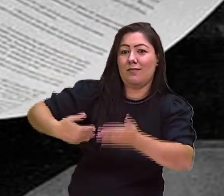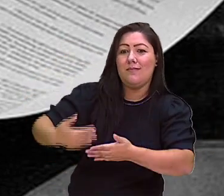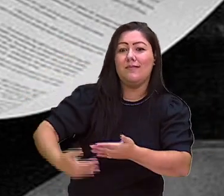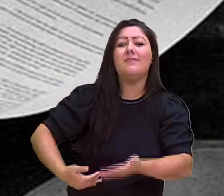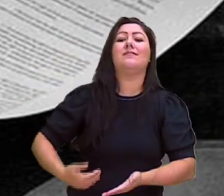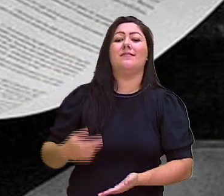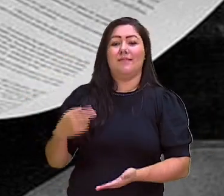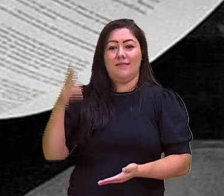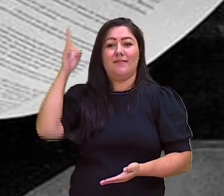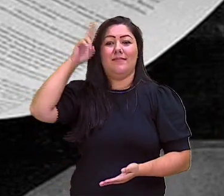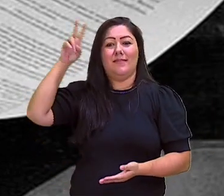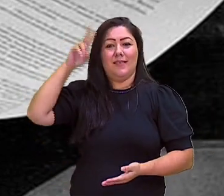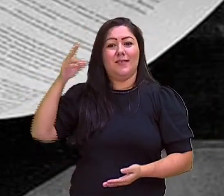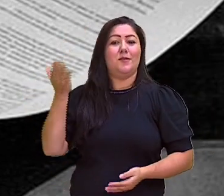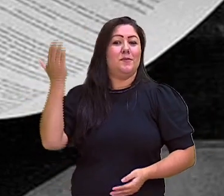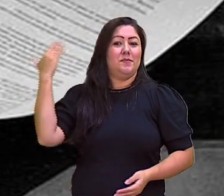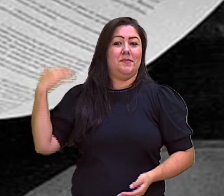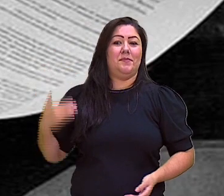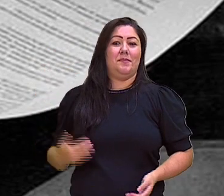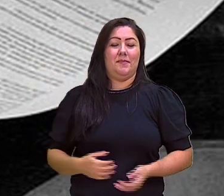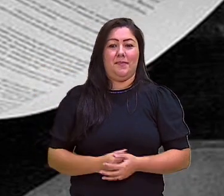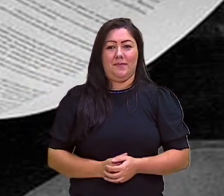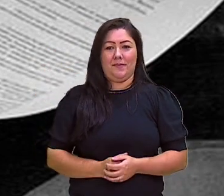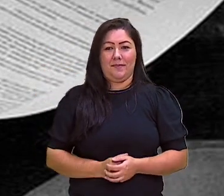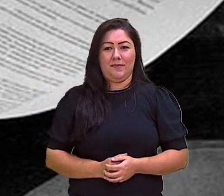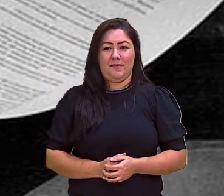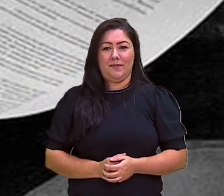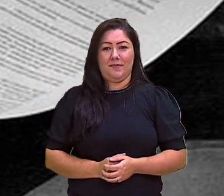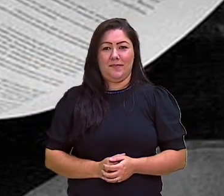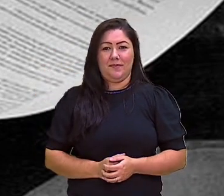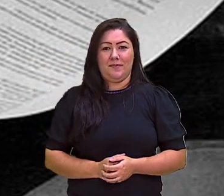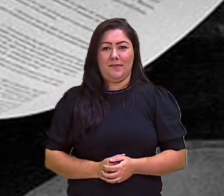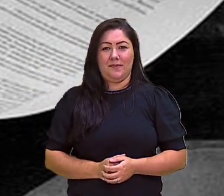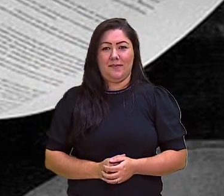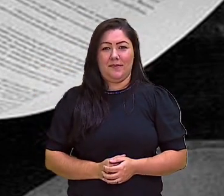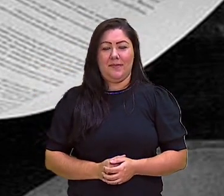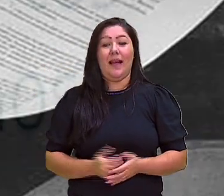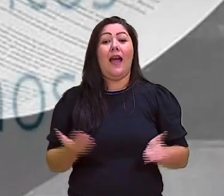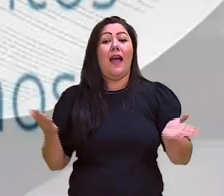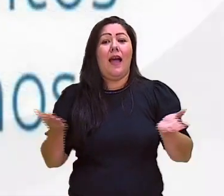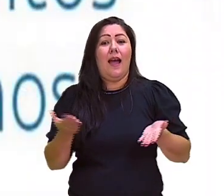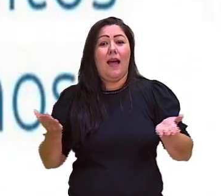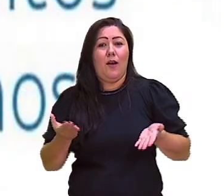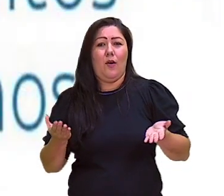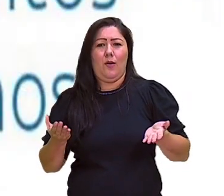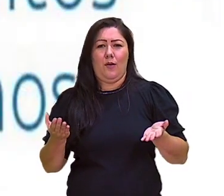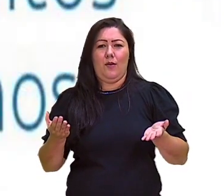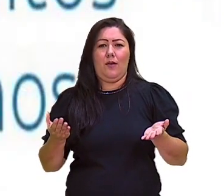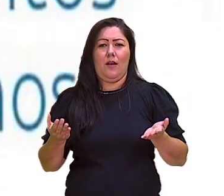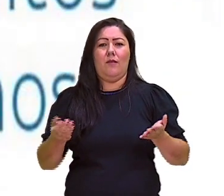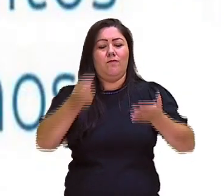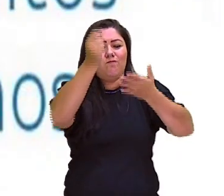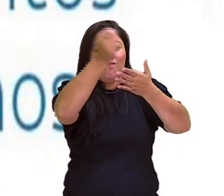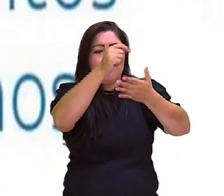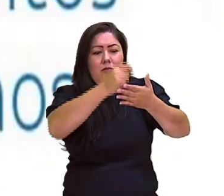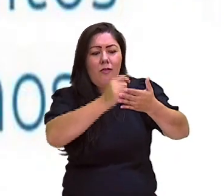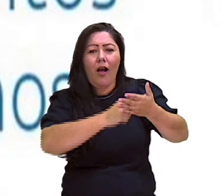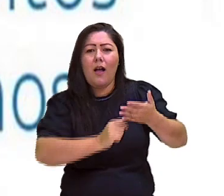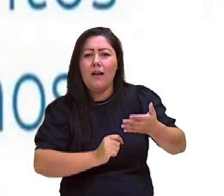da história escrita no passado. Agora, vamos ver o que diz o preâmbulo da